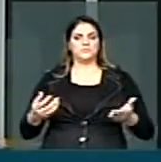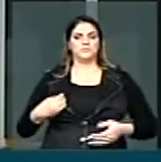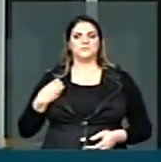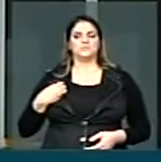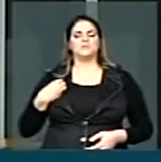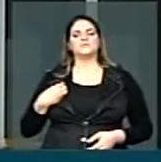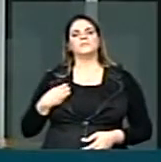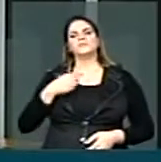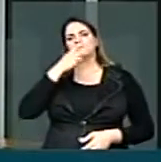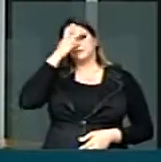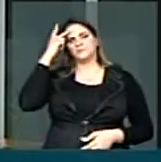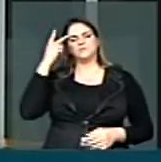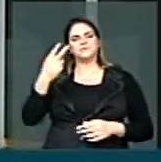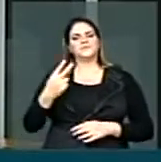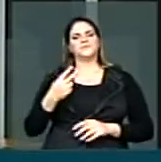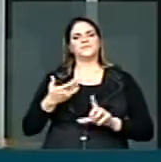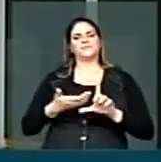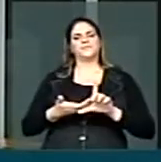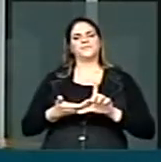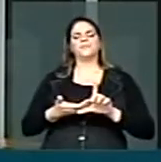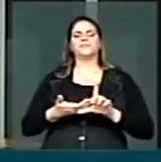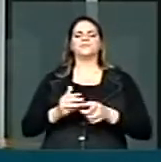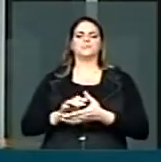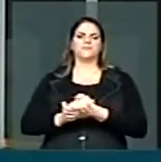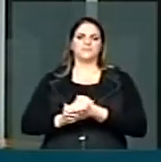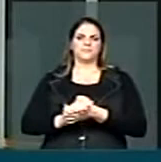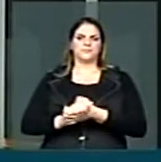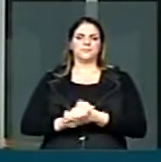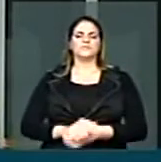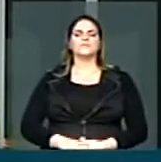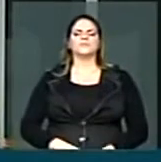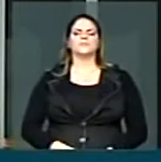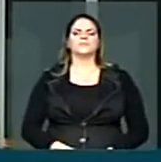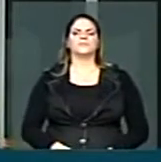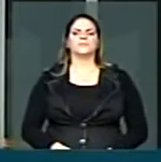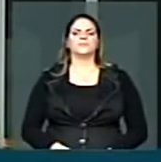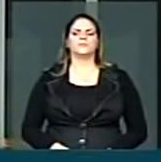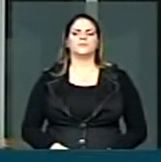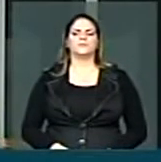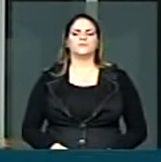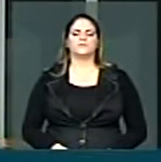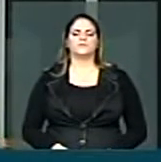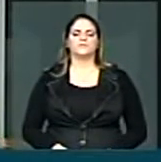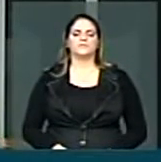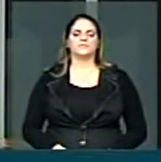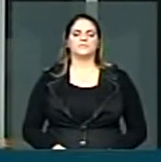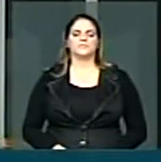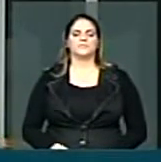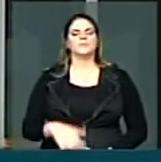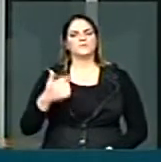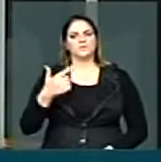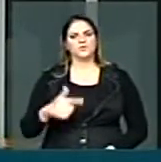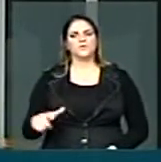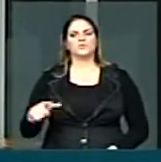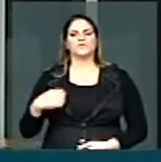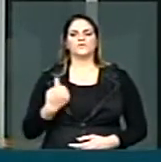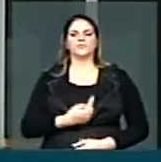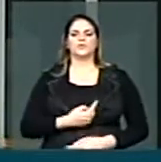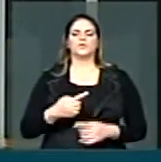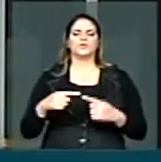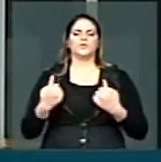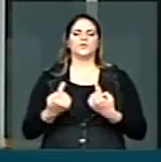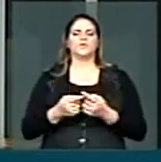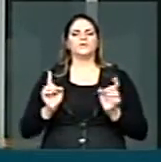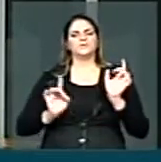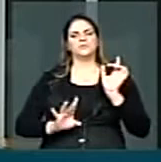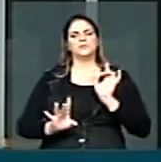senhores telespectadores da TV Câmara. Mais uma vez, esta casa se reúne em sessão solene